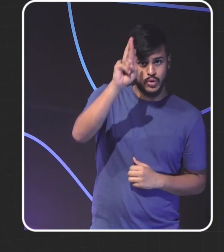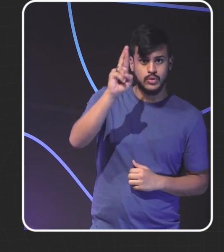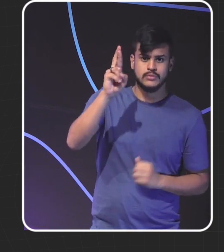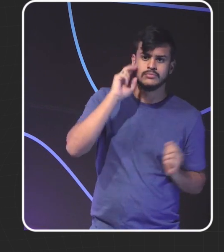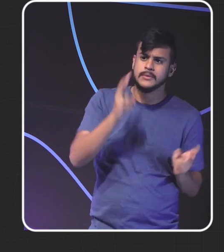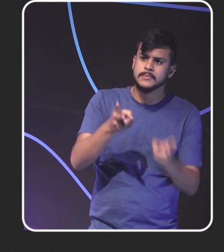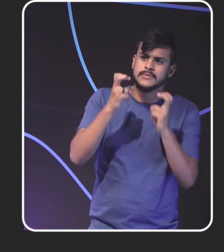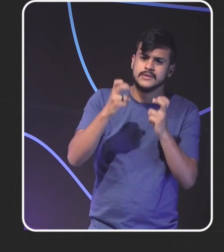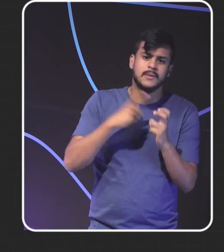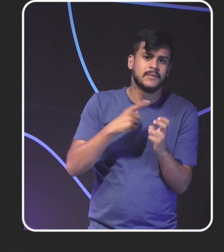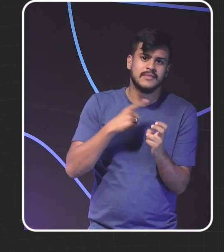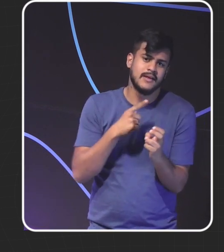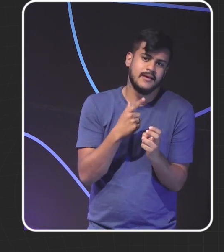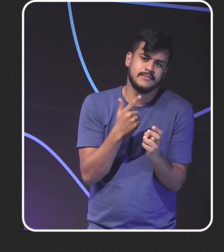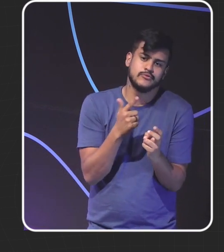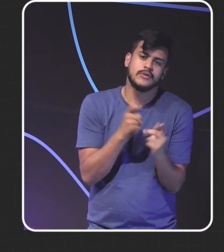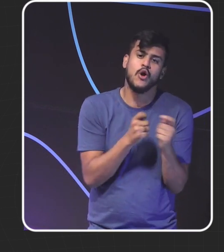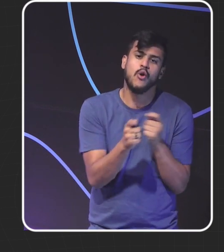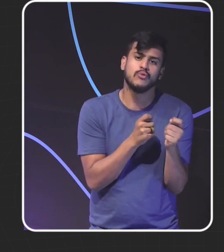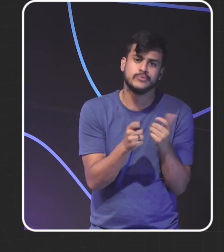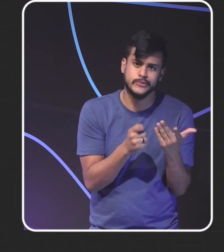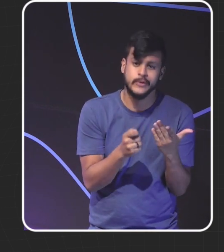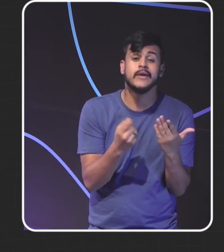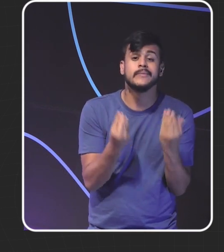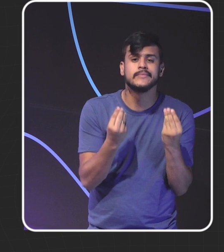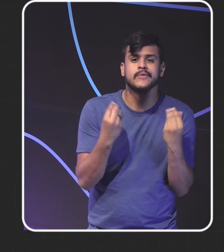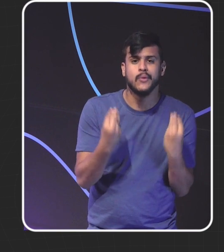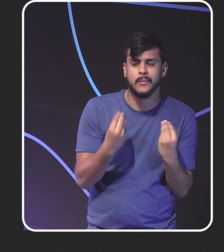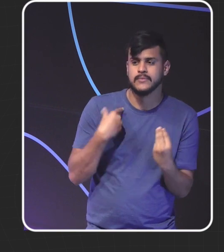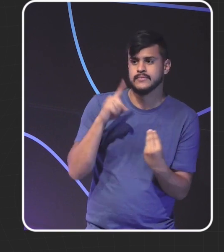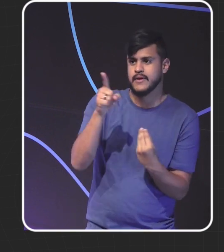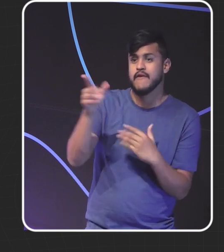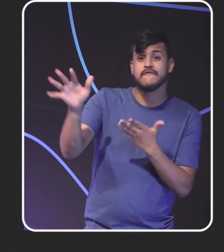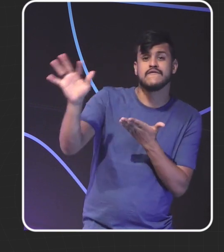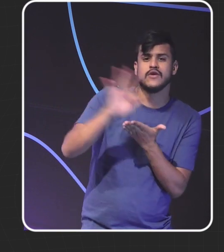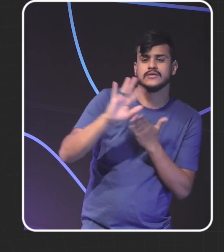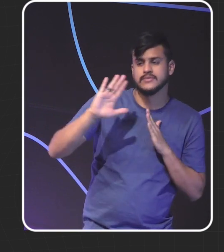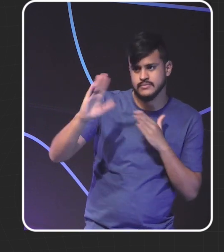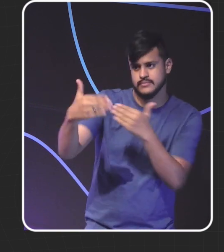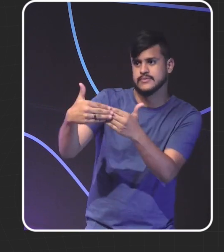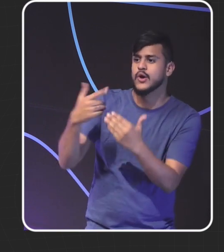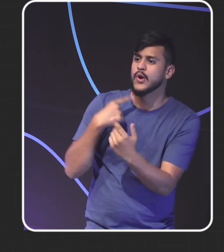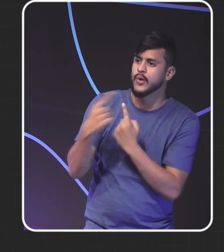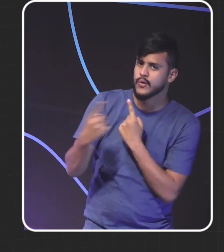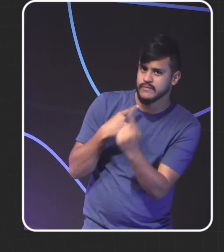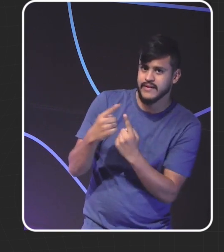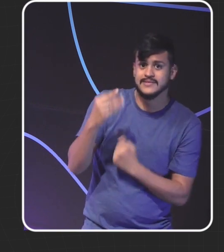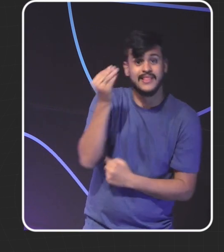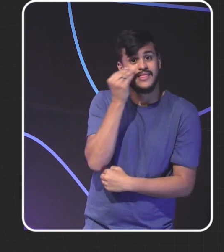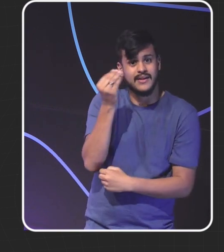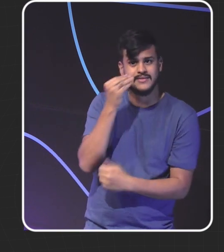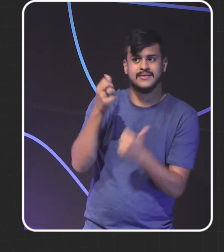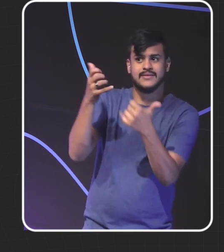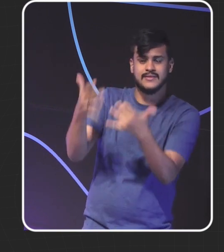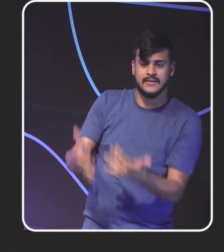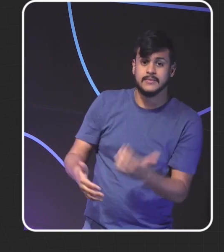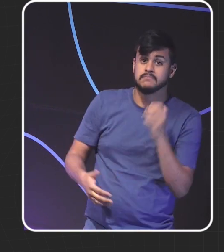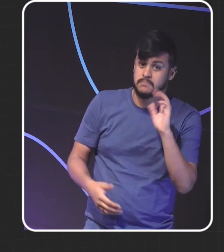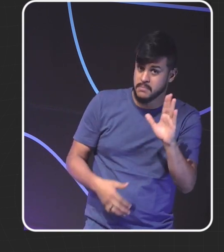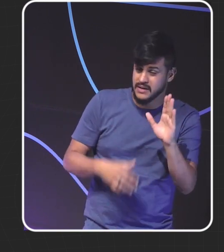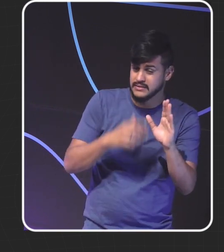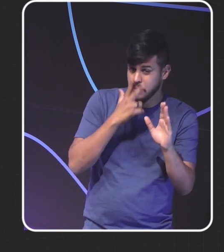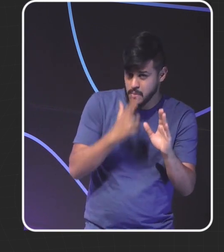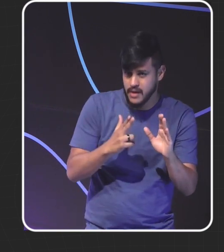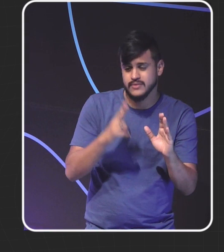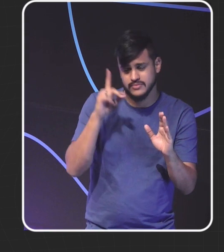muita ingerência sobre isso, né? Então a gente teria que entrar em contato com o fornecedor, tentar uma conversa, mas assim, que eu vejo como